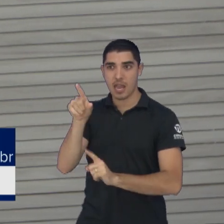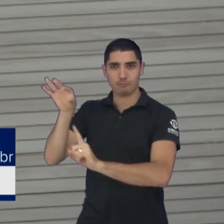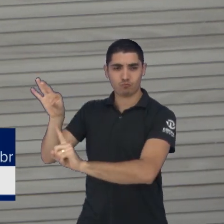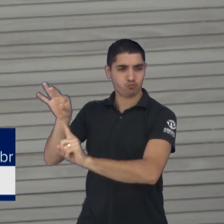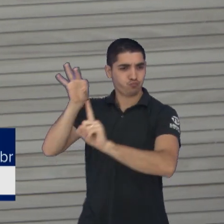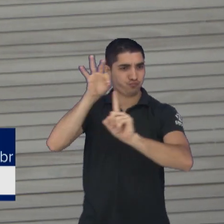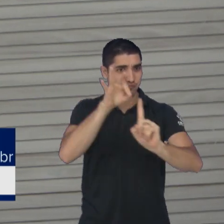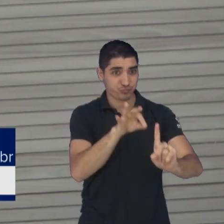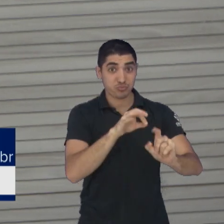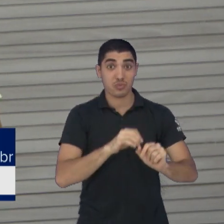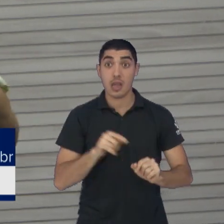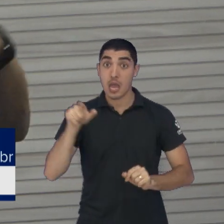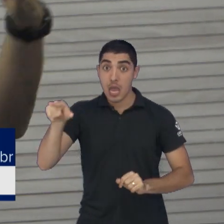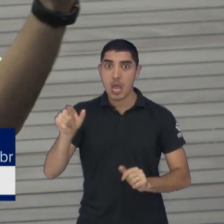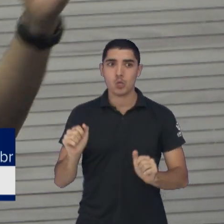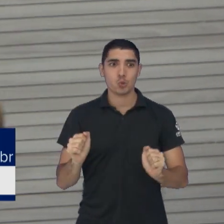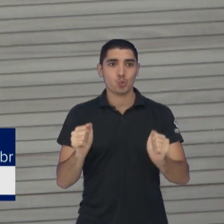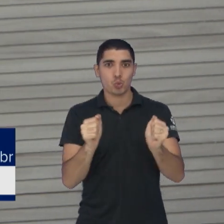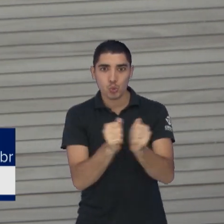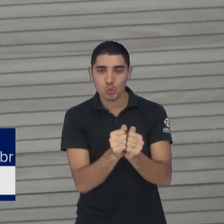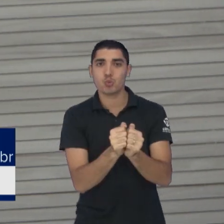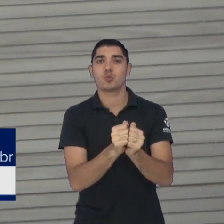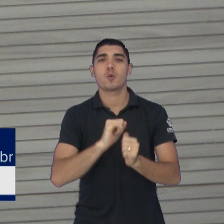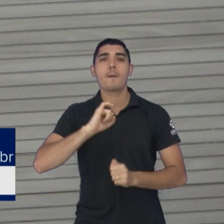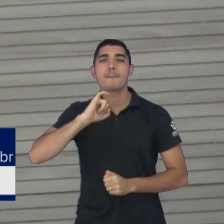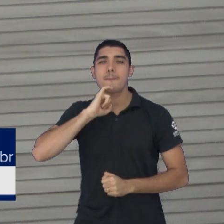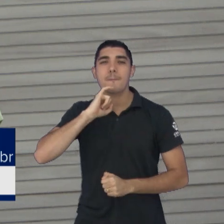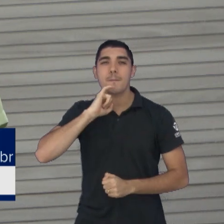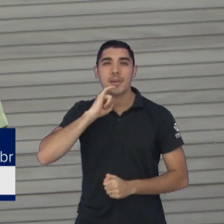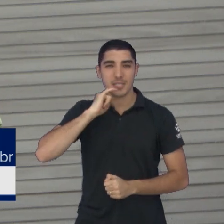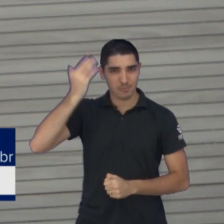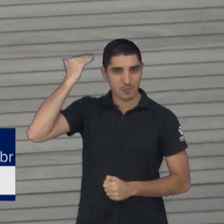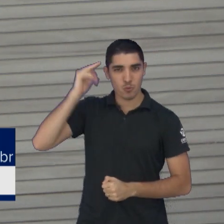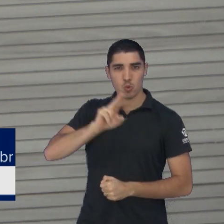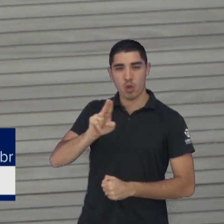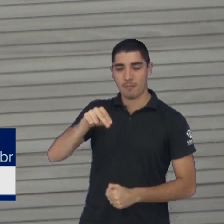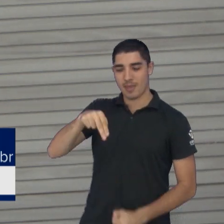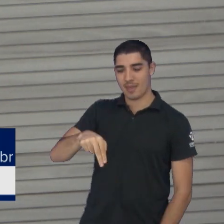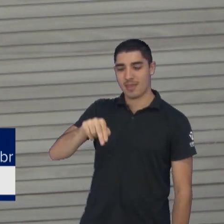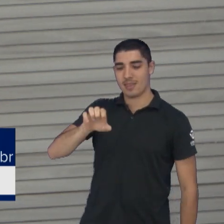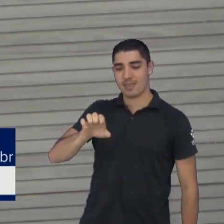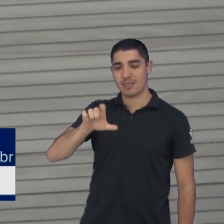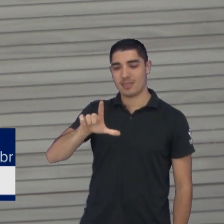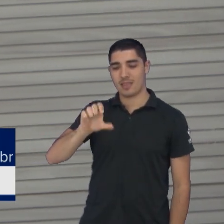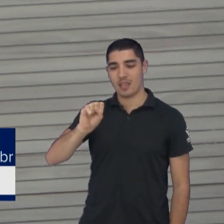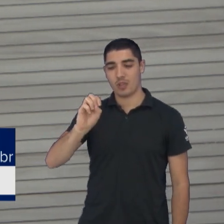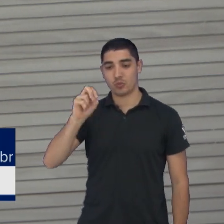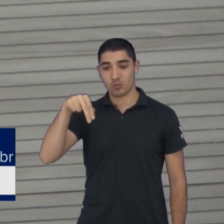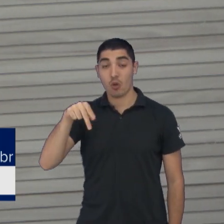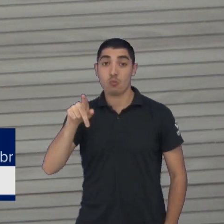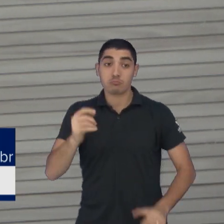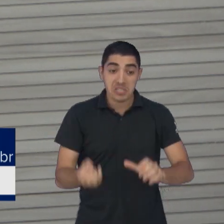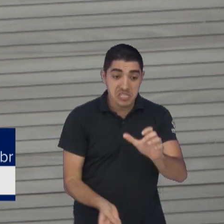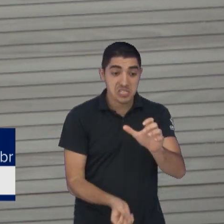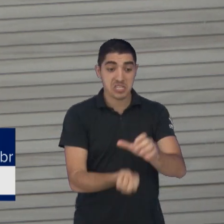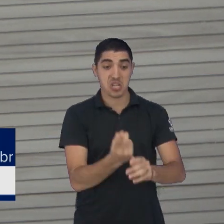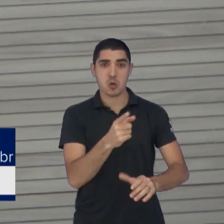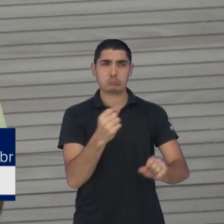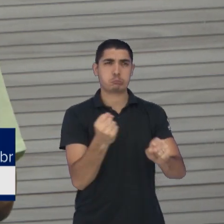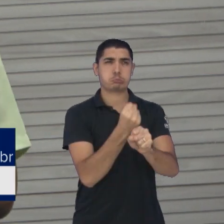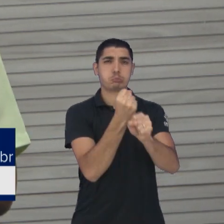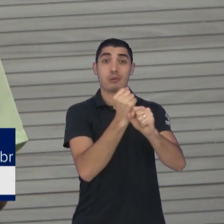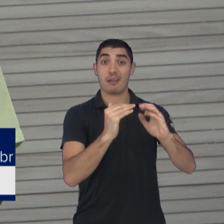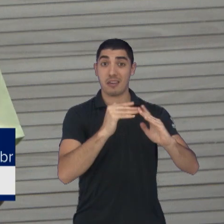criou, juntamente com o bispo da época, que era o Dom Nelson, a paróquia Espírito Santo. Então, são 32